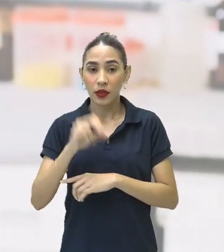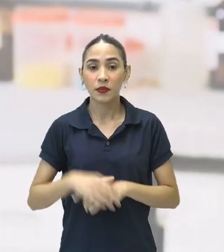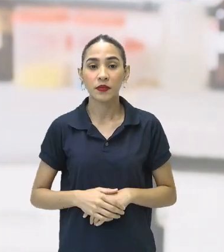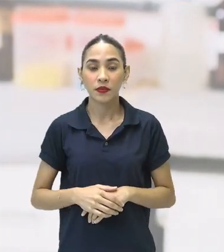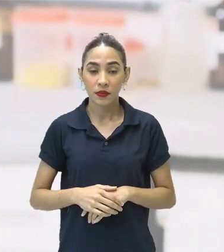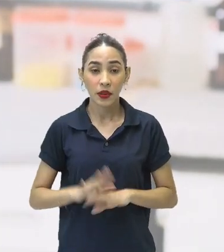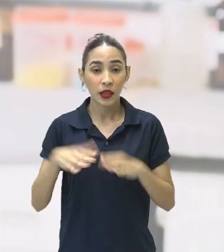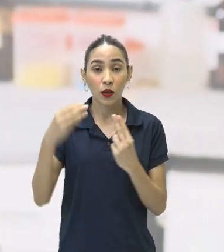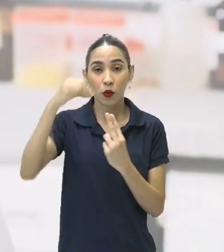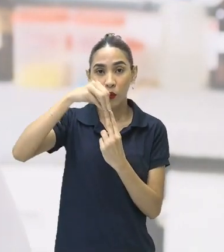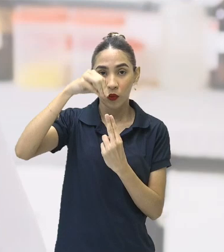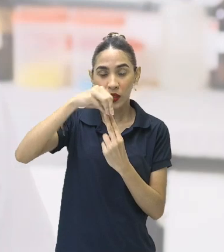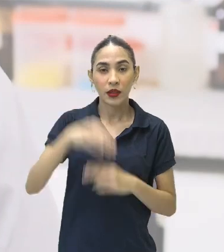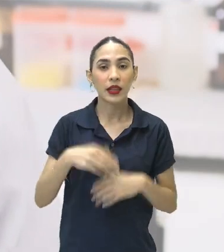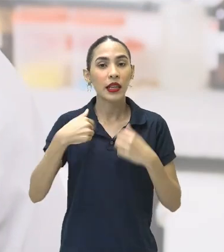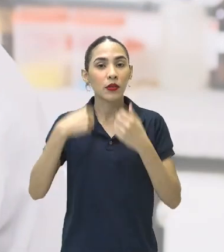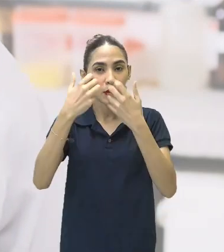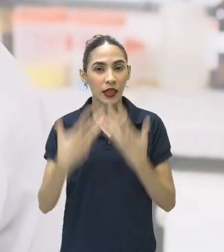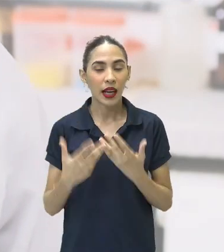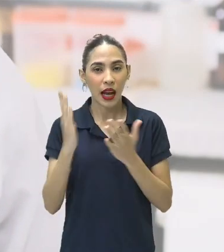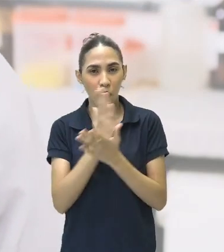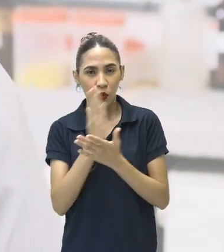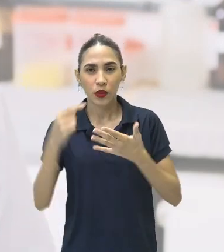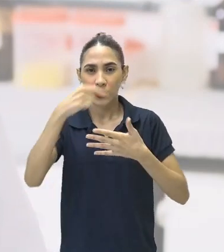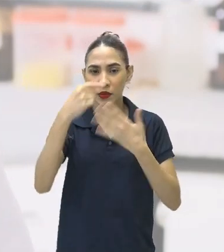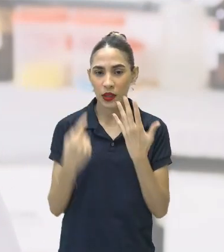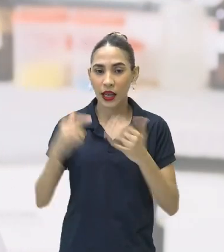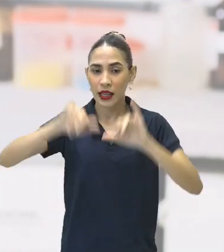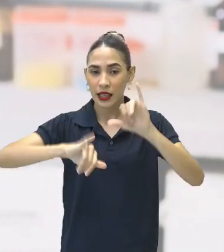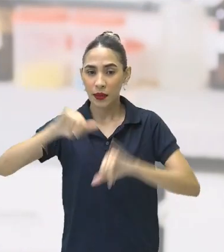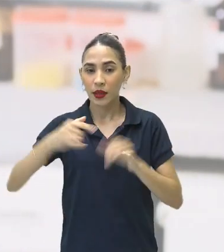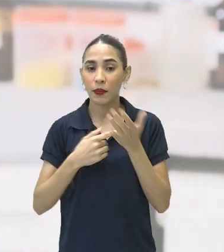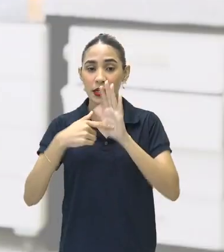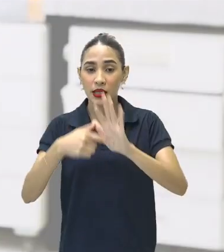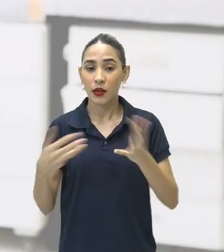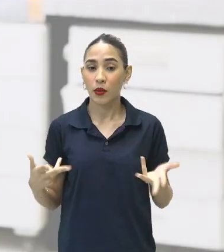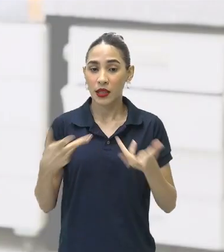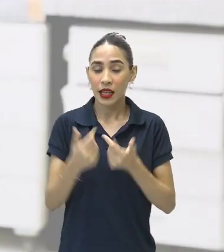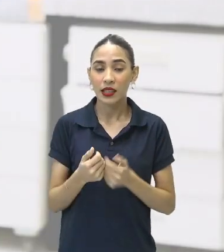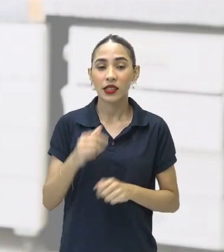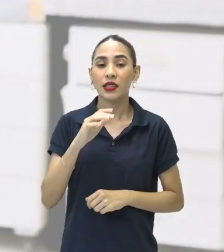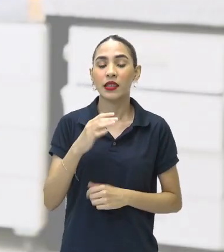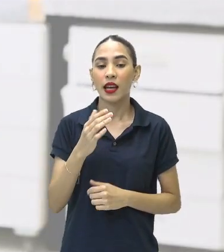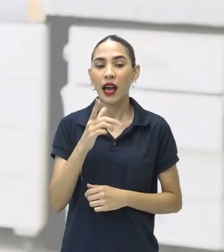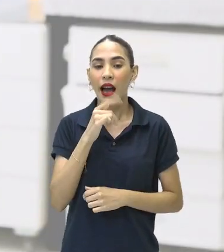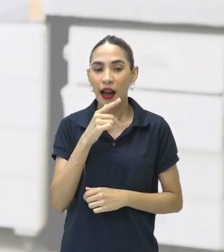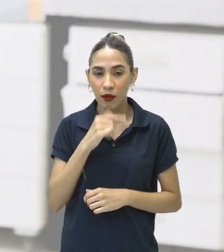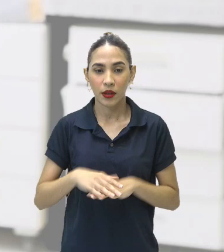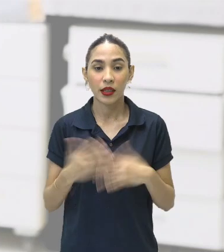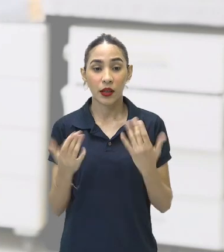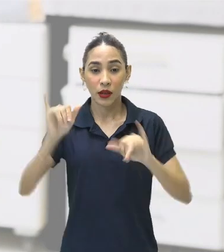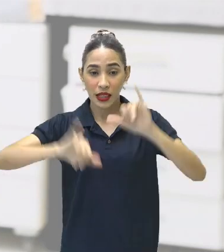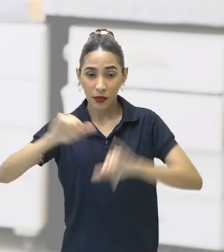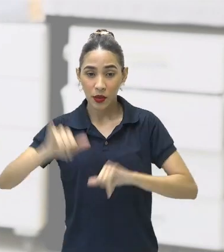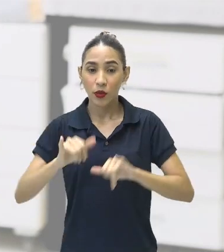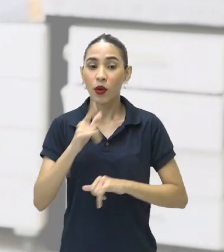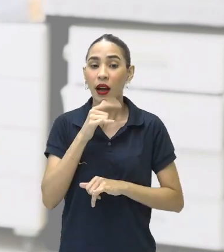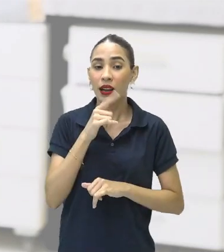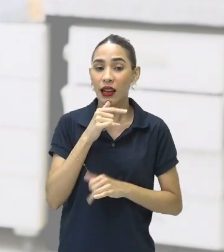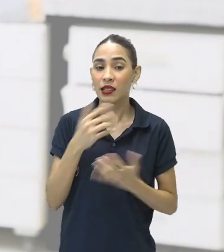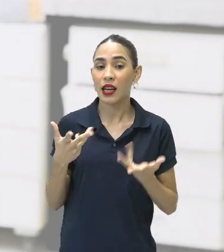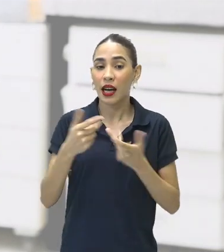falar para vocês sobre alguns parâmetros químicos que indicam a qualidade da água. Os parâmetros químicos que indicam a qualidade da água